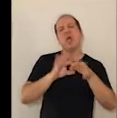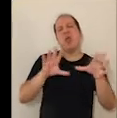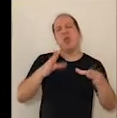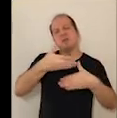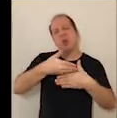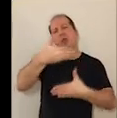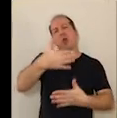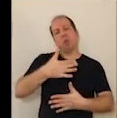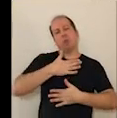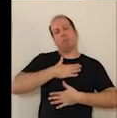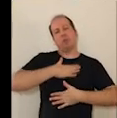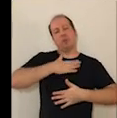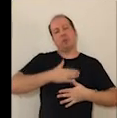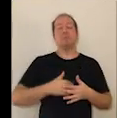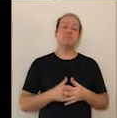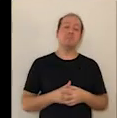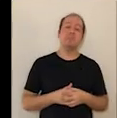comigo. Ah.